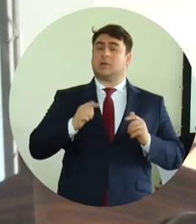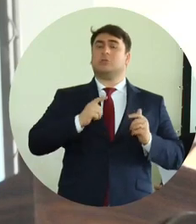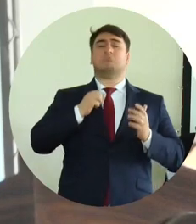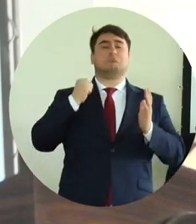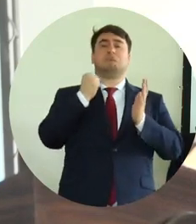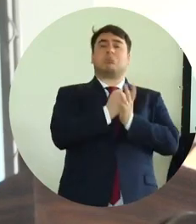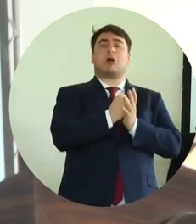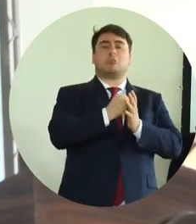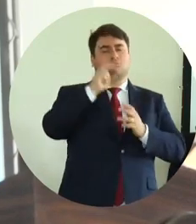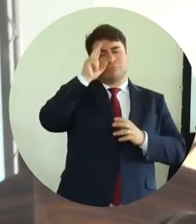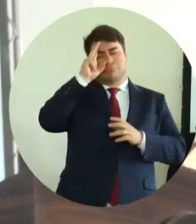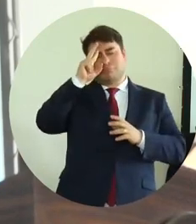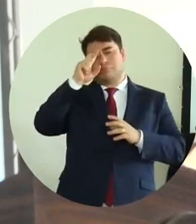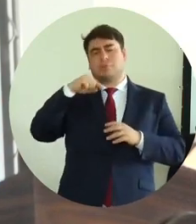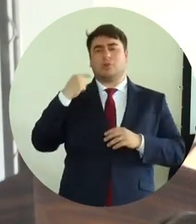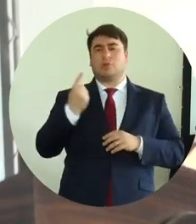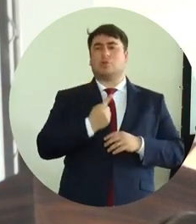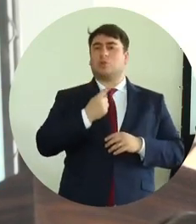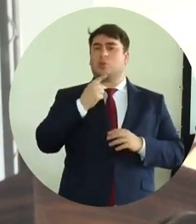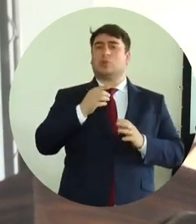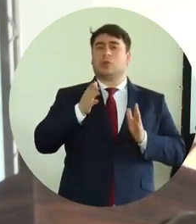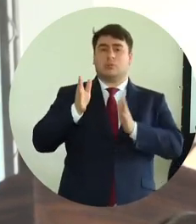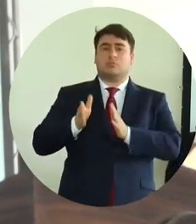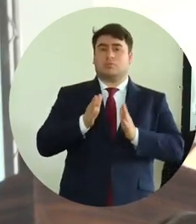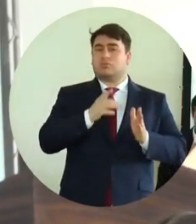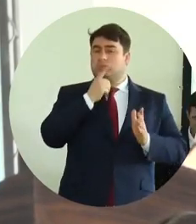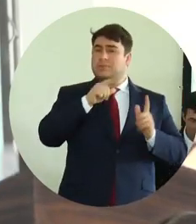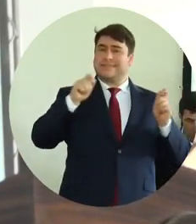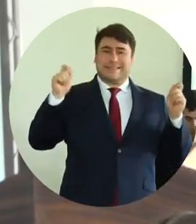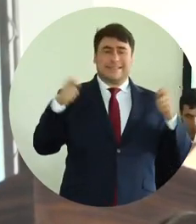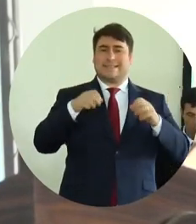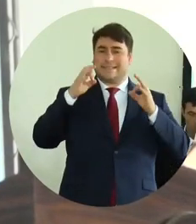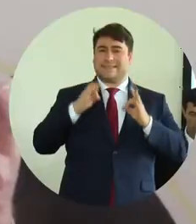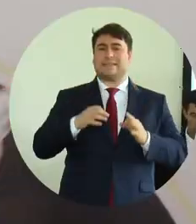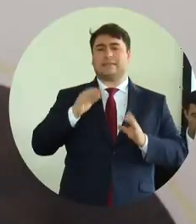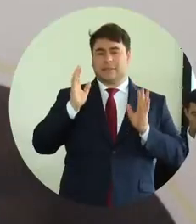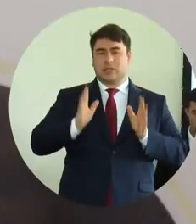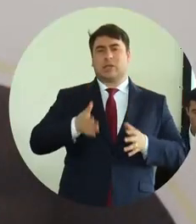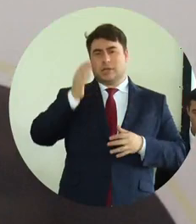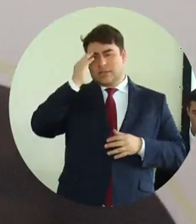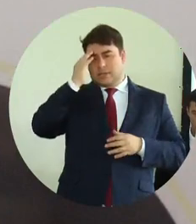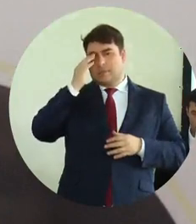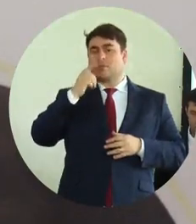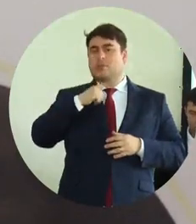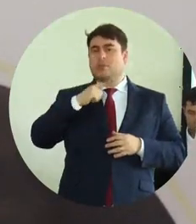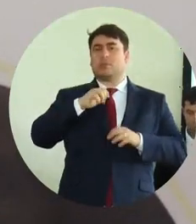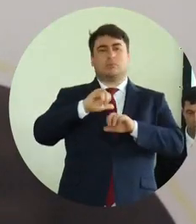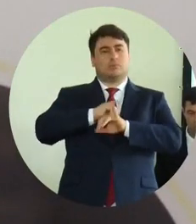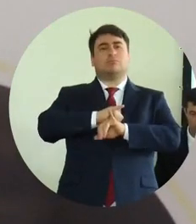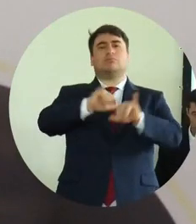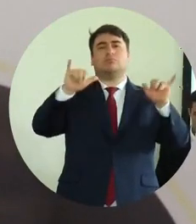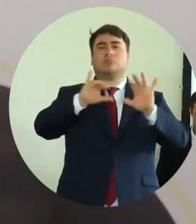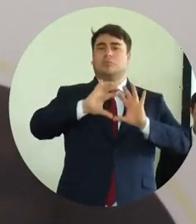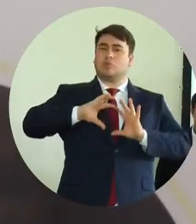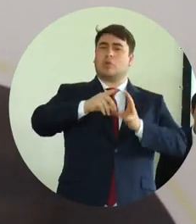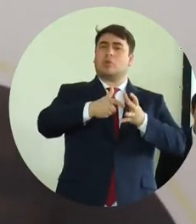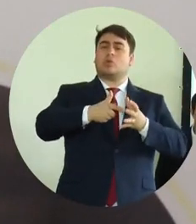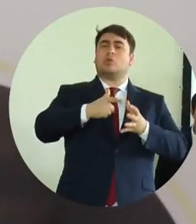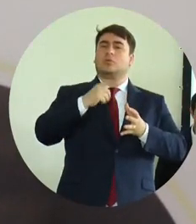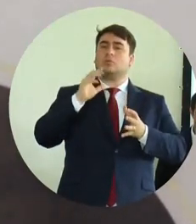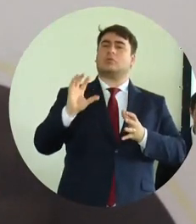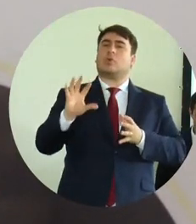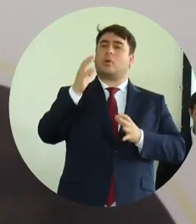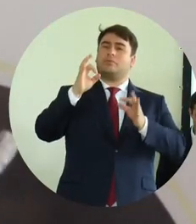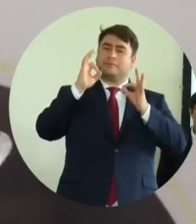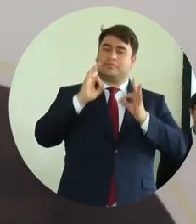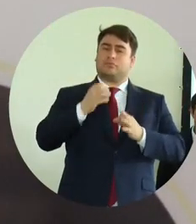para a gente e, como era esperado, tudo ocorreu muito bem. A gente já sabia disso, mas a gente tem que contar para o mundo todo que tudo ocorre muito